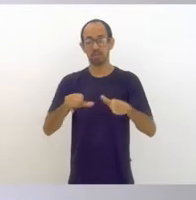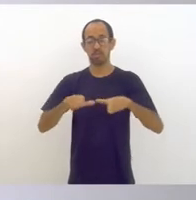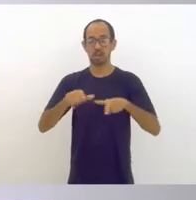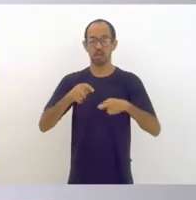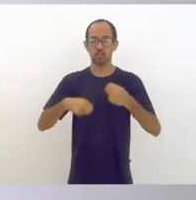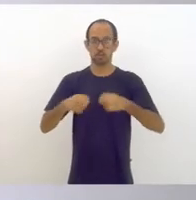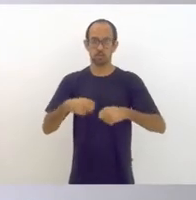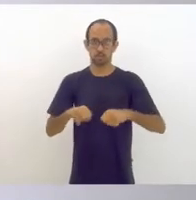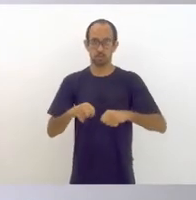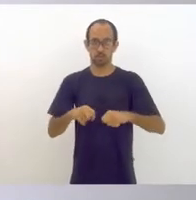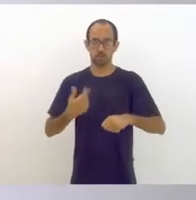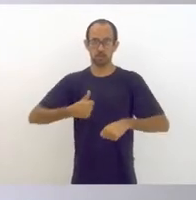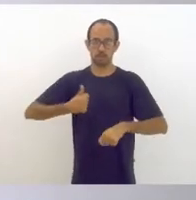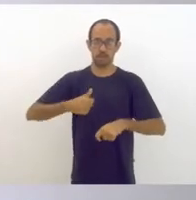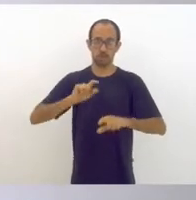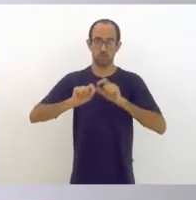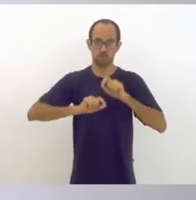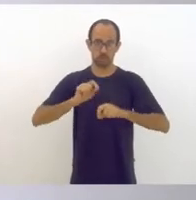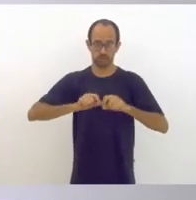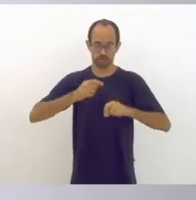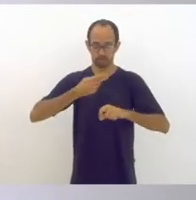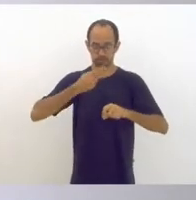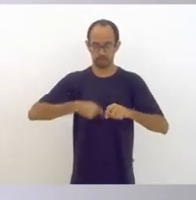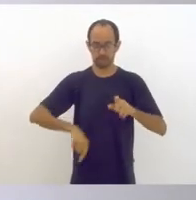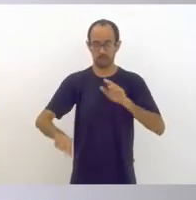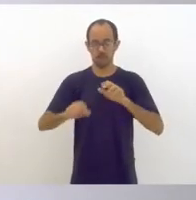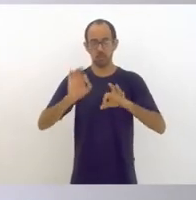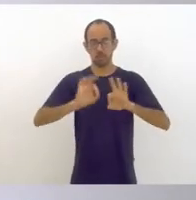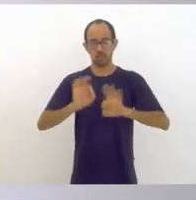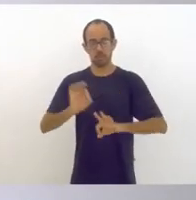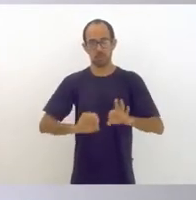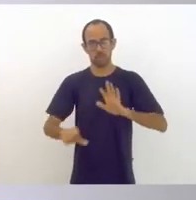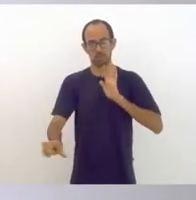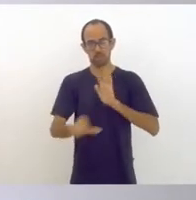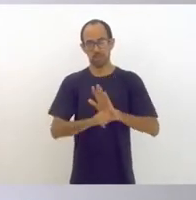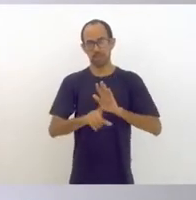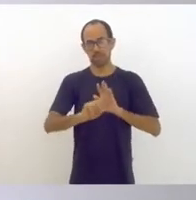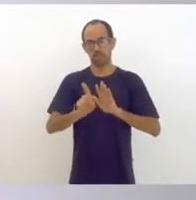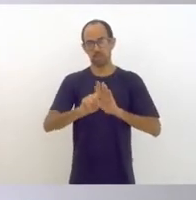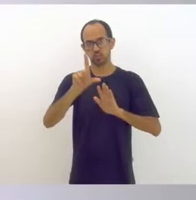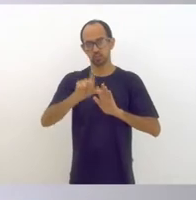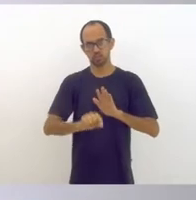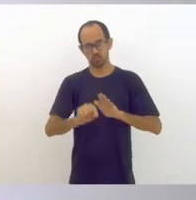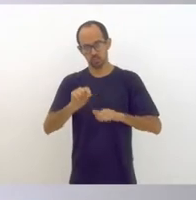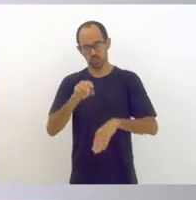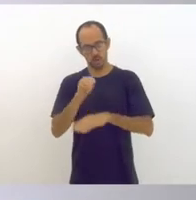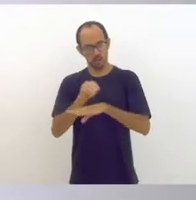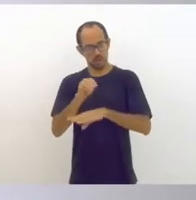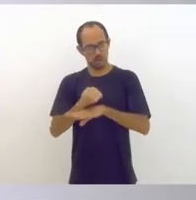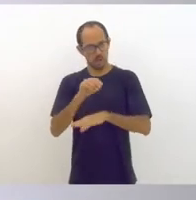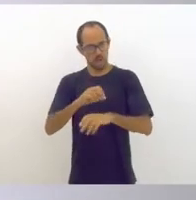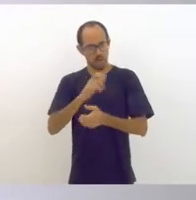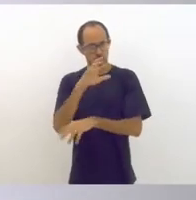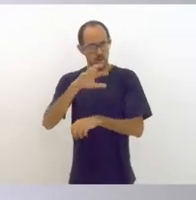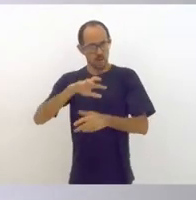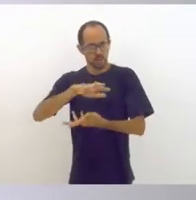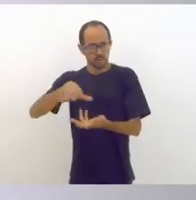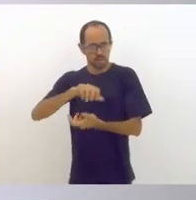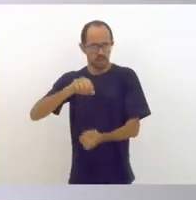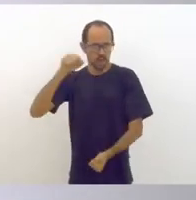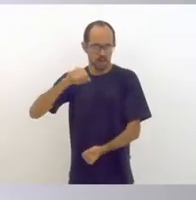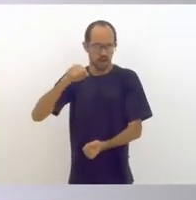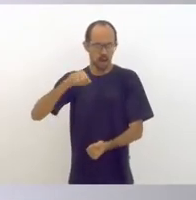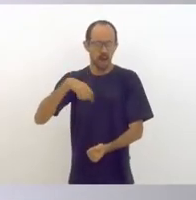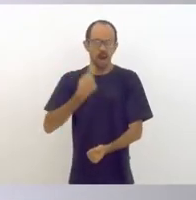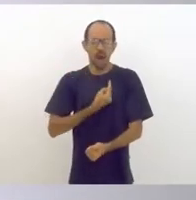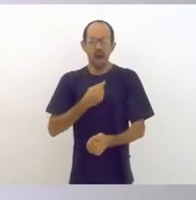primeiro, deixar claro que é um projeto de lei que não diminui proteção ambiental. As nossas leis são boas e